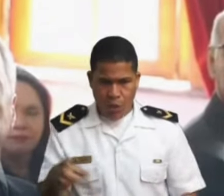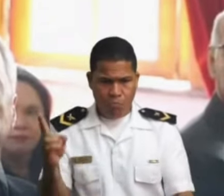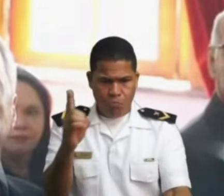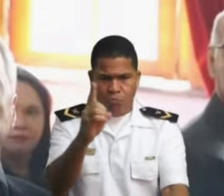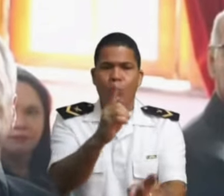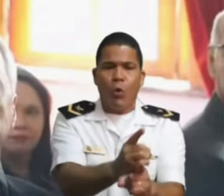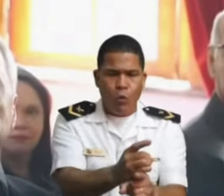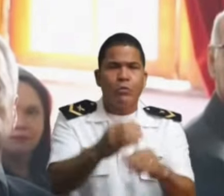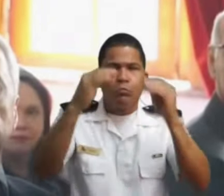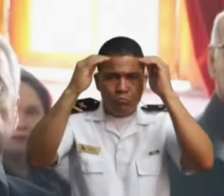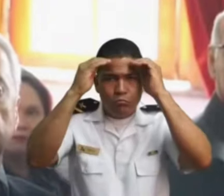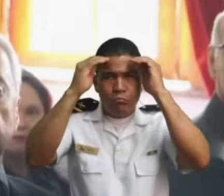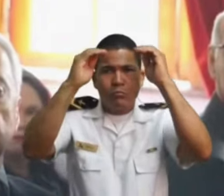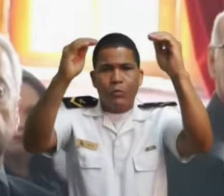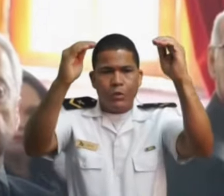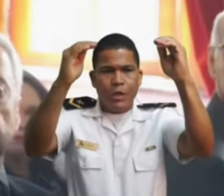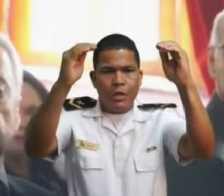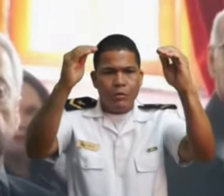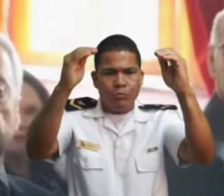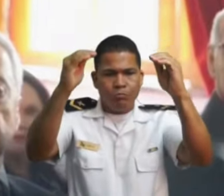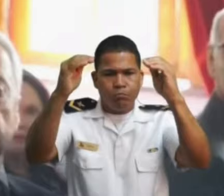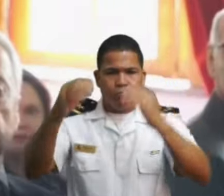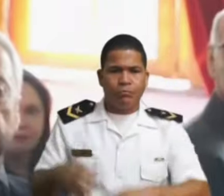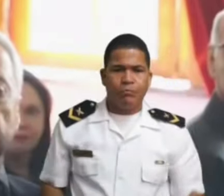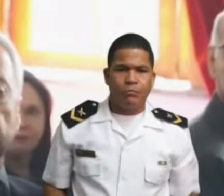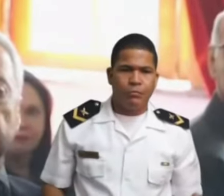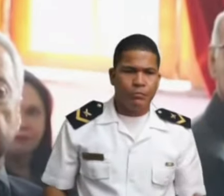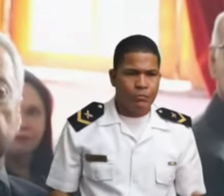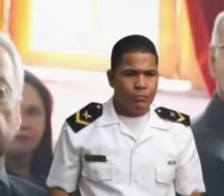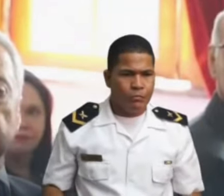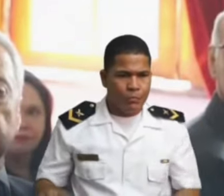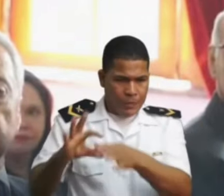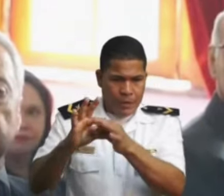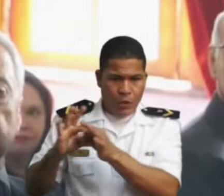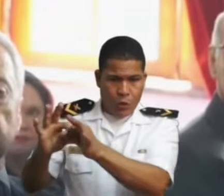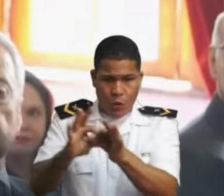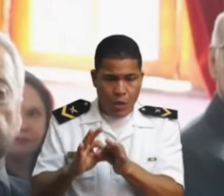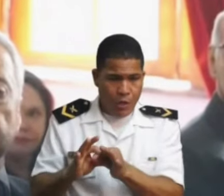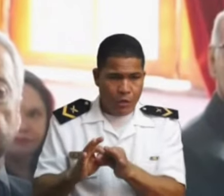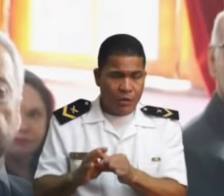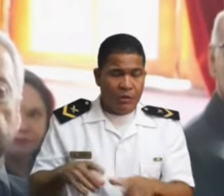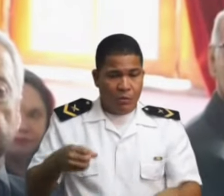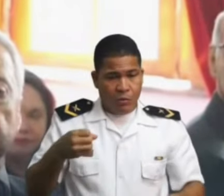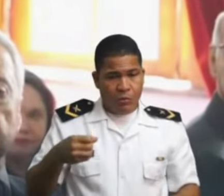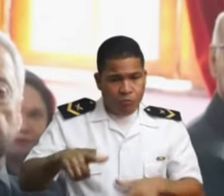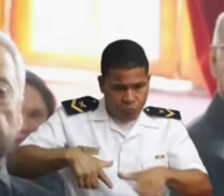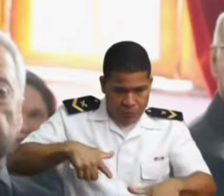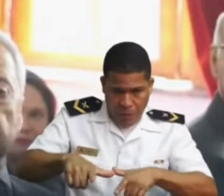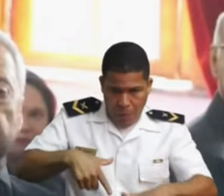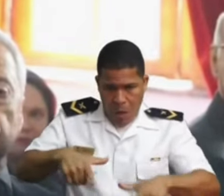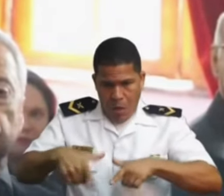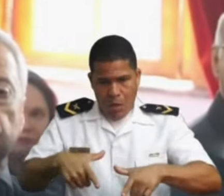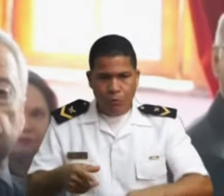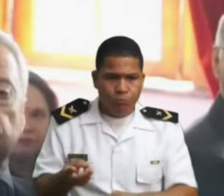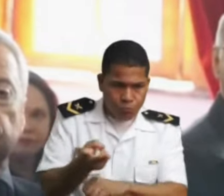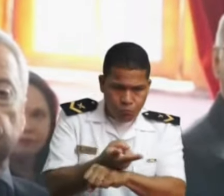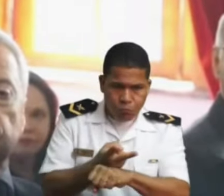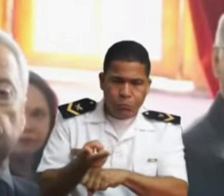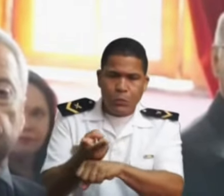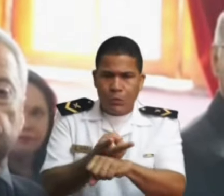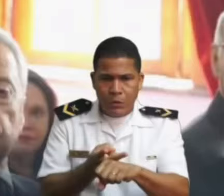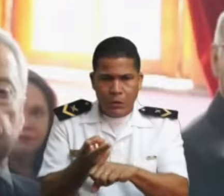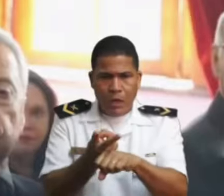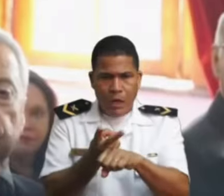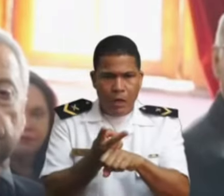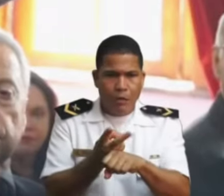encontrará respeito e cordialidade enquanto exercer a sua obrigação de buscar, empregando